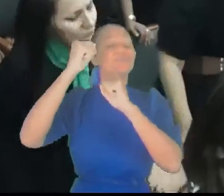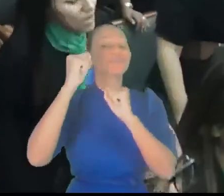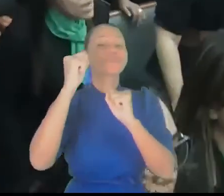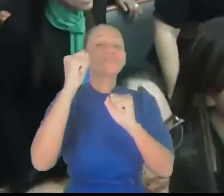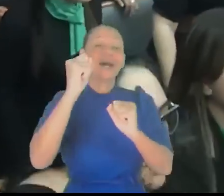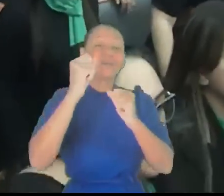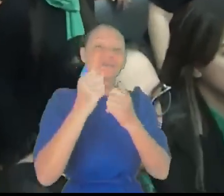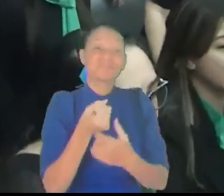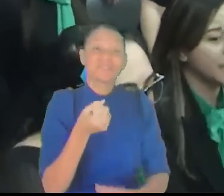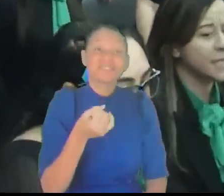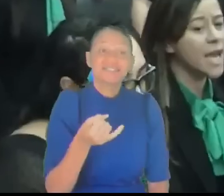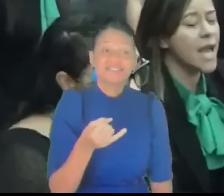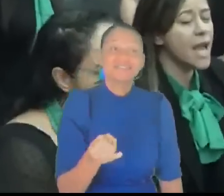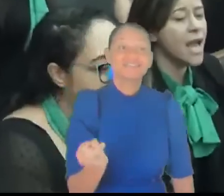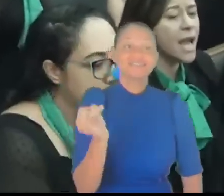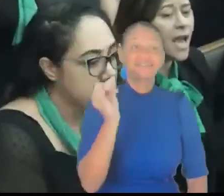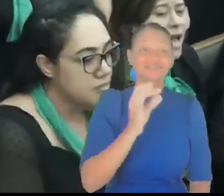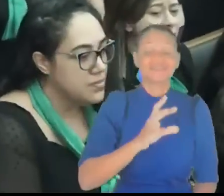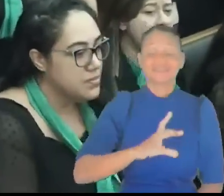Se Deus